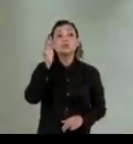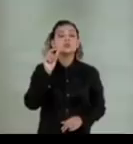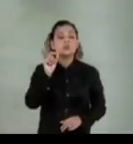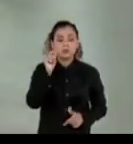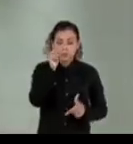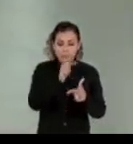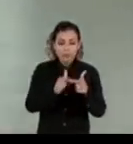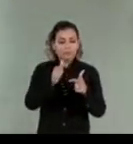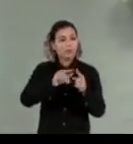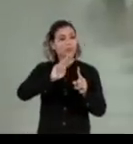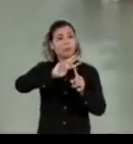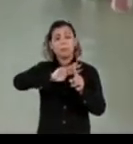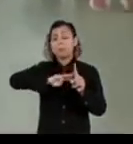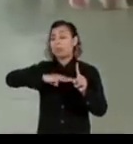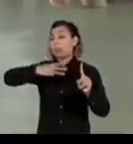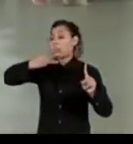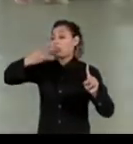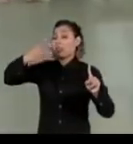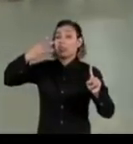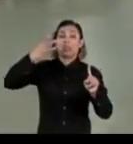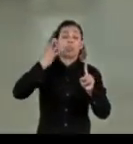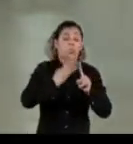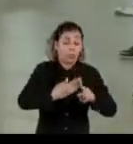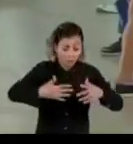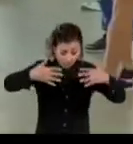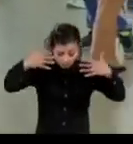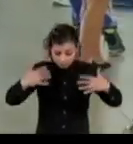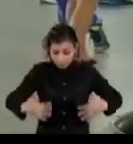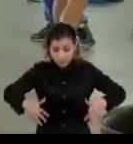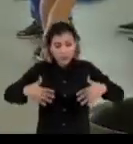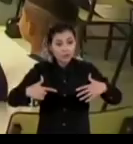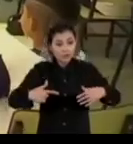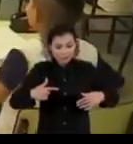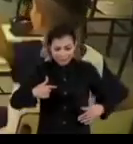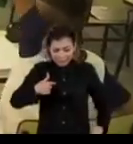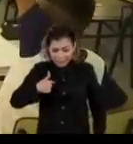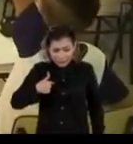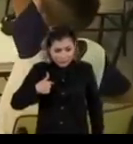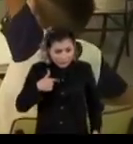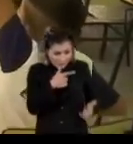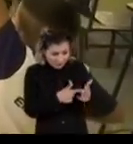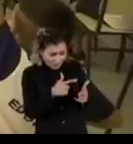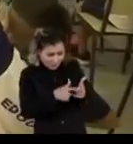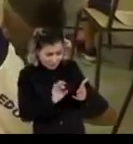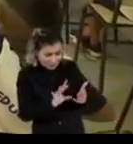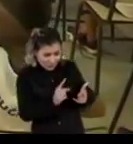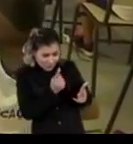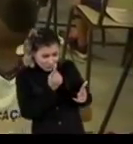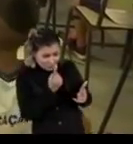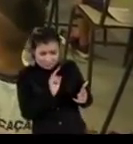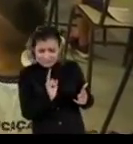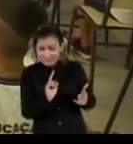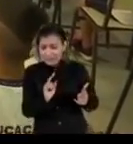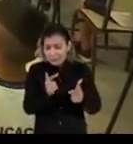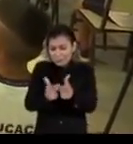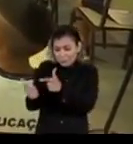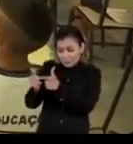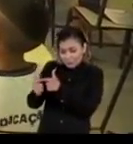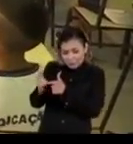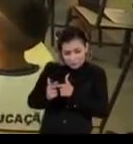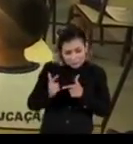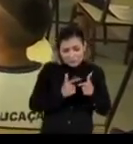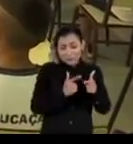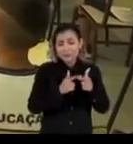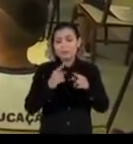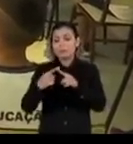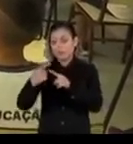se triplica porque eu não tenho mais um problema apenas para a vítima, mas eu tenho um problema